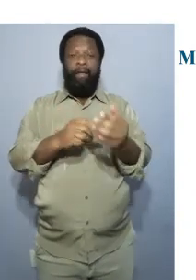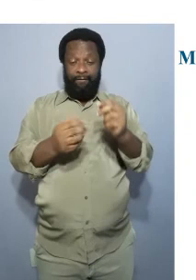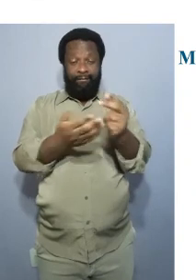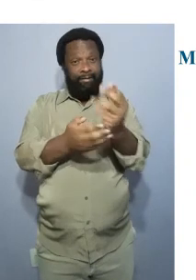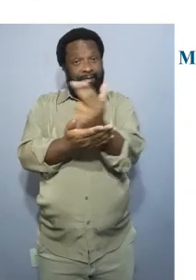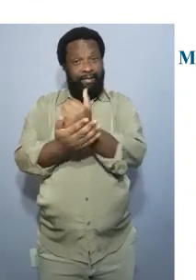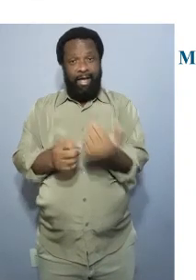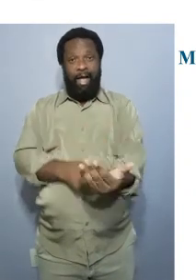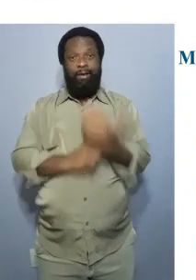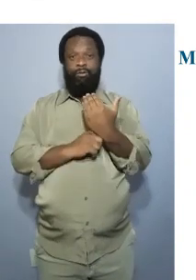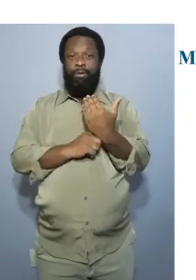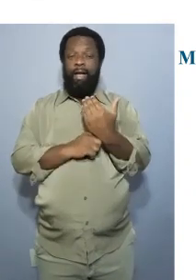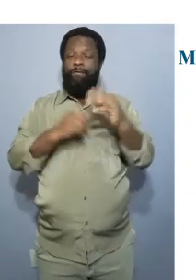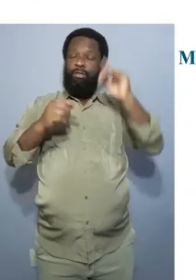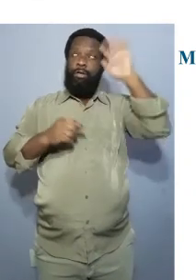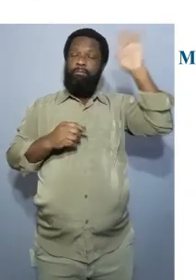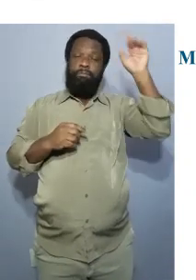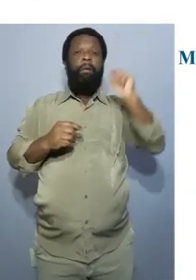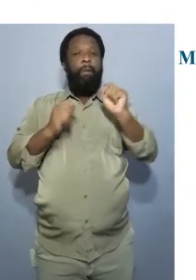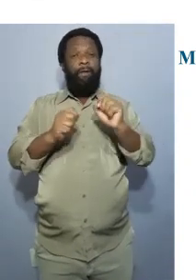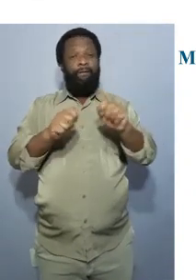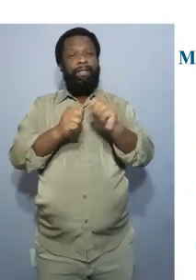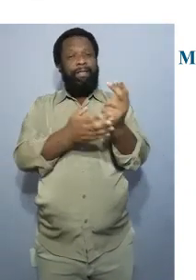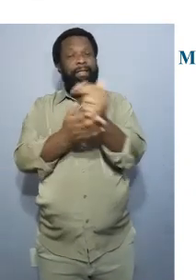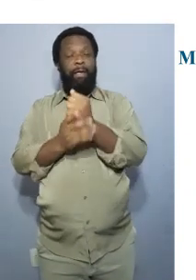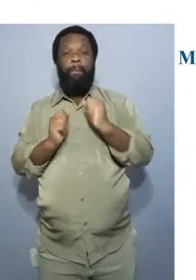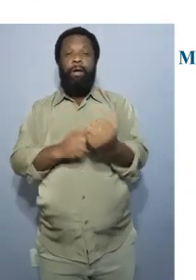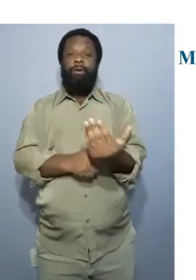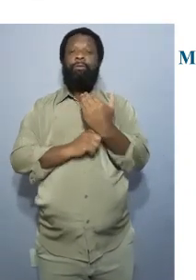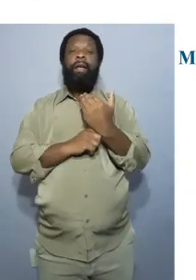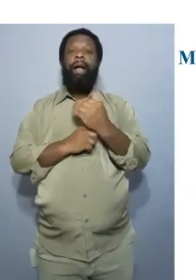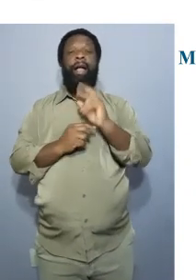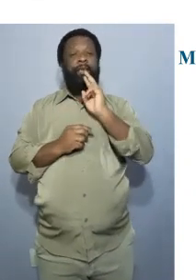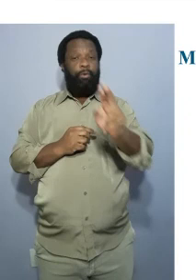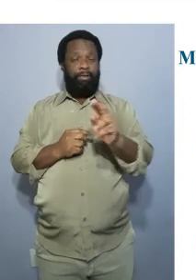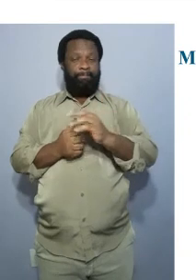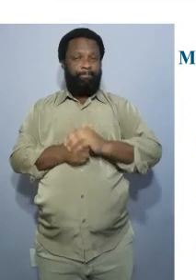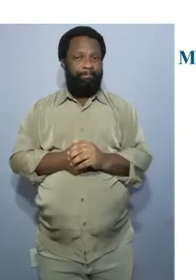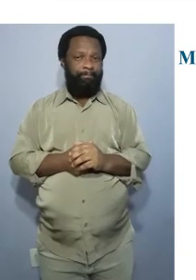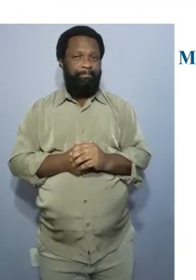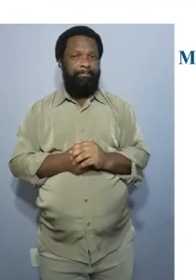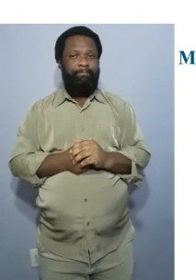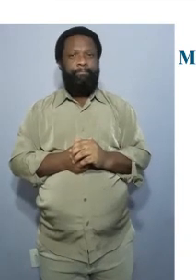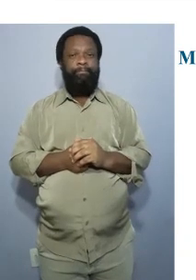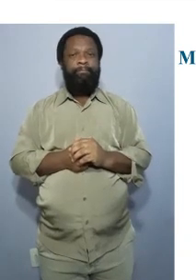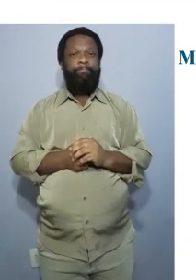vezes, visualizar elas é um pouco difícil, você pode usar esse desenho como base para